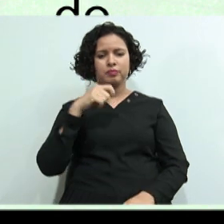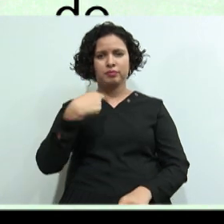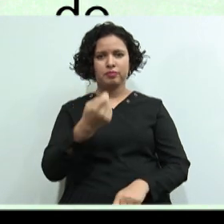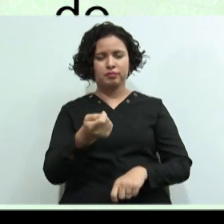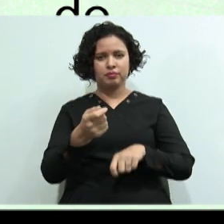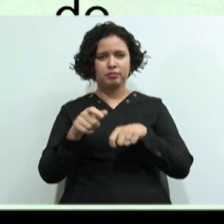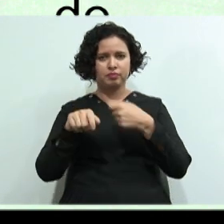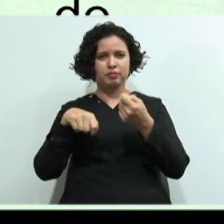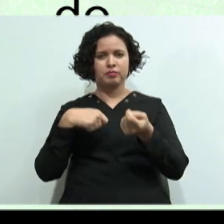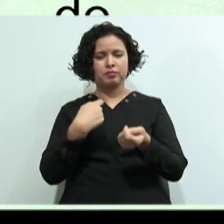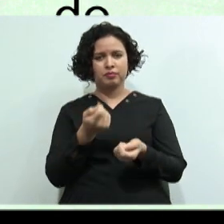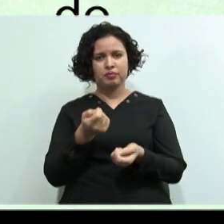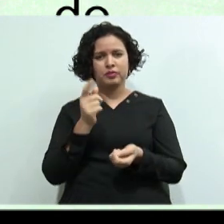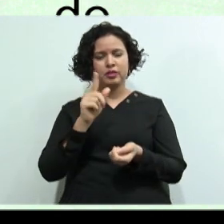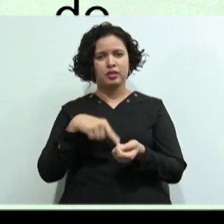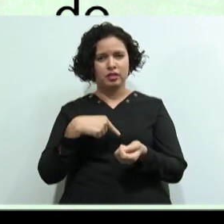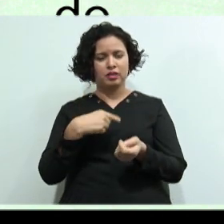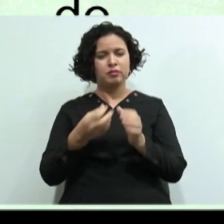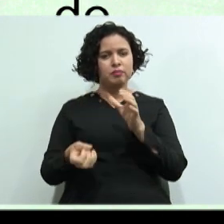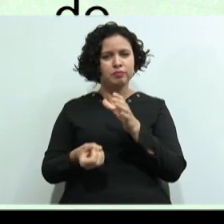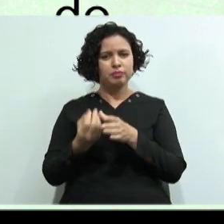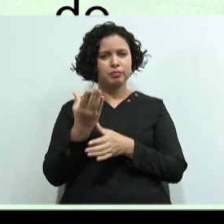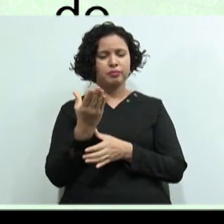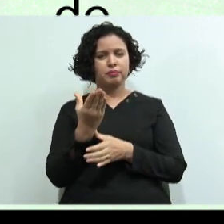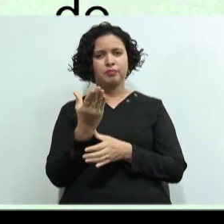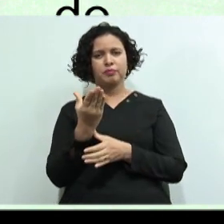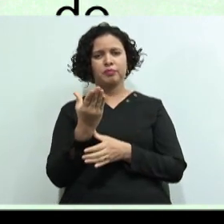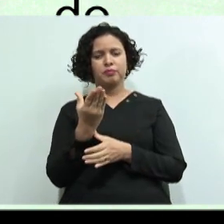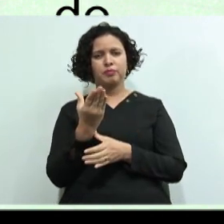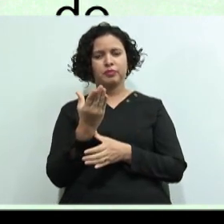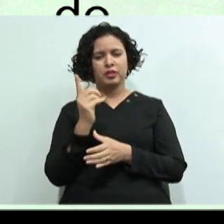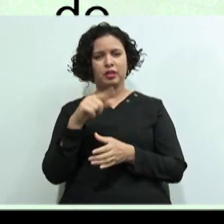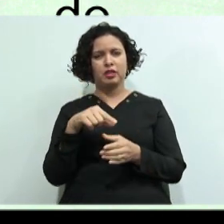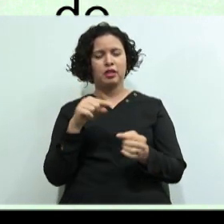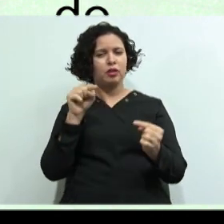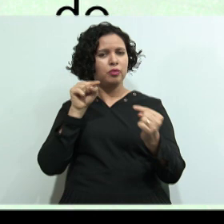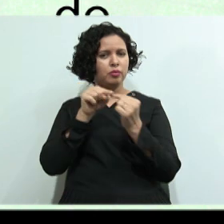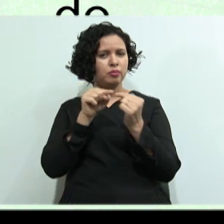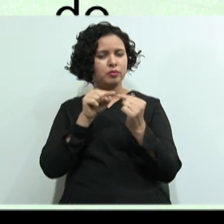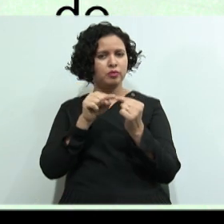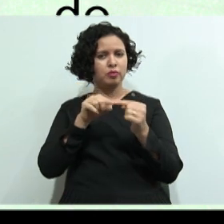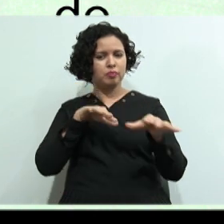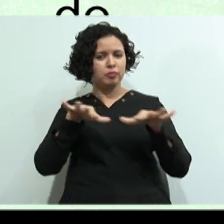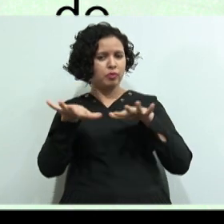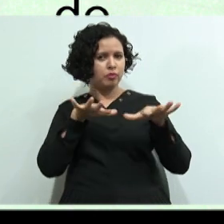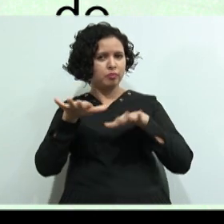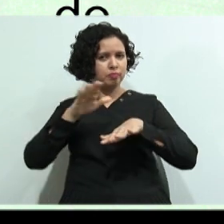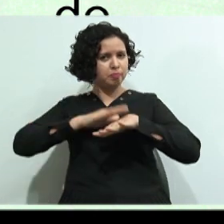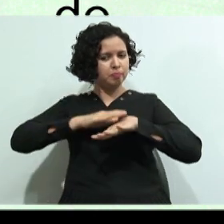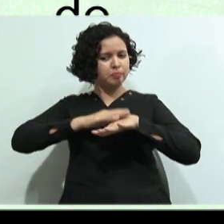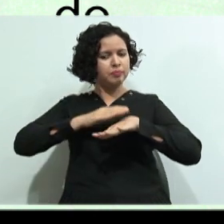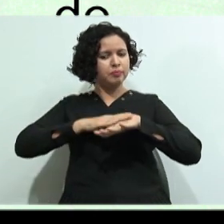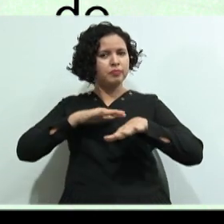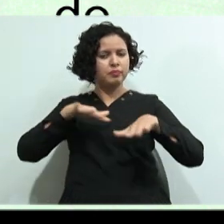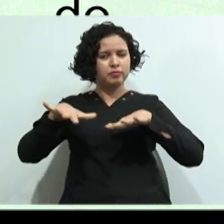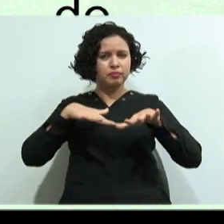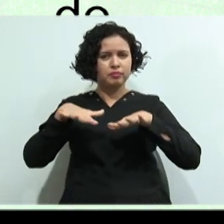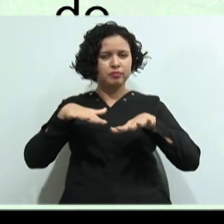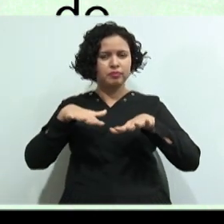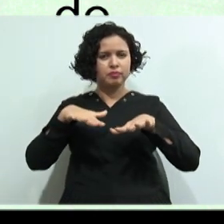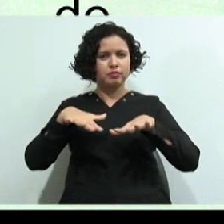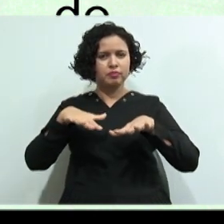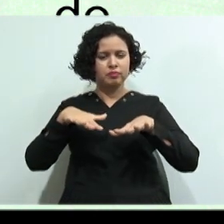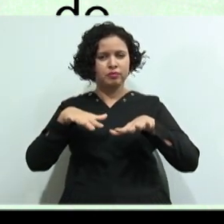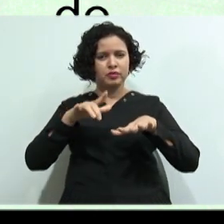sinais. O que são? Eles são formados a partir da combinação do movimento das mãos em um